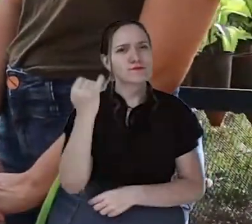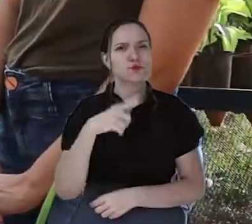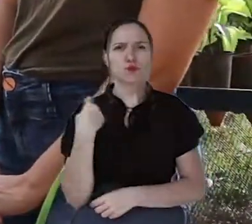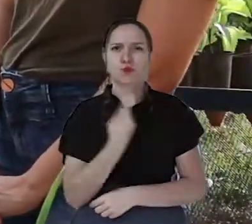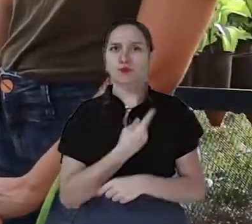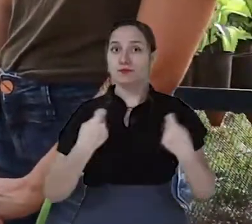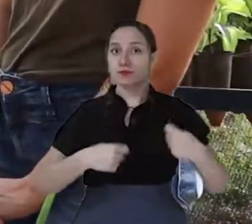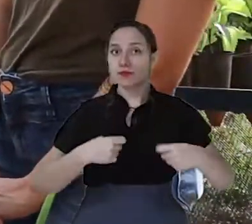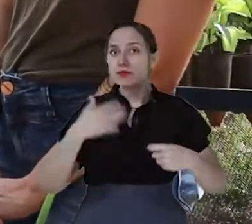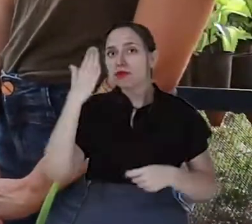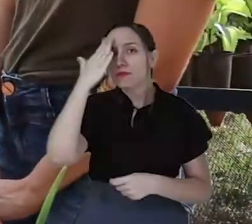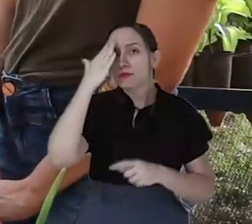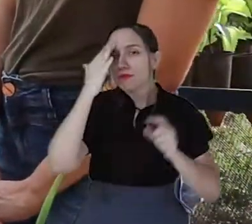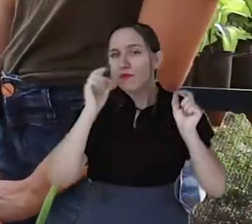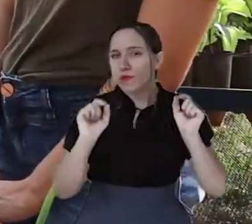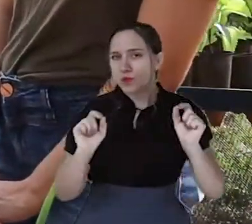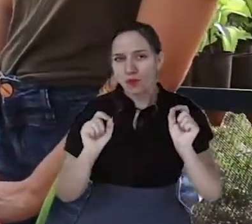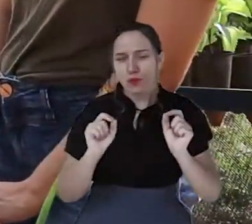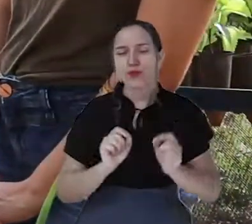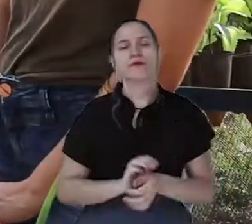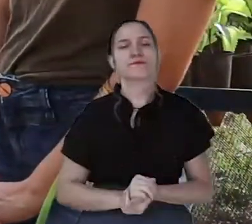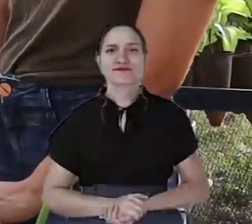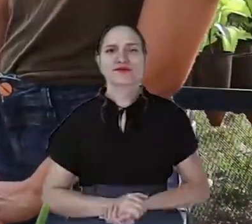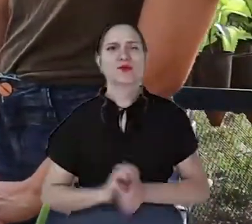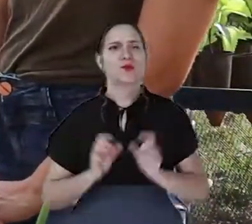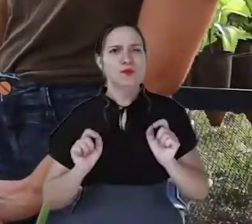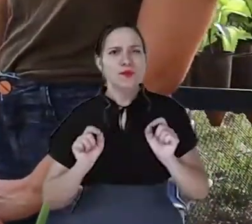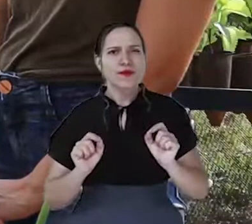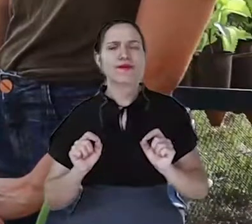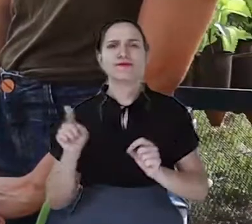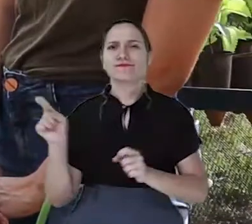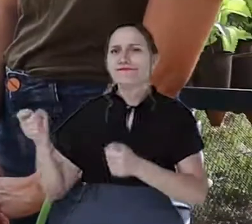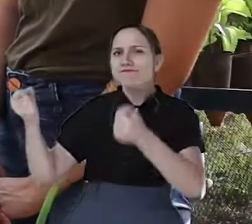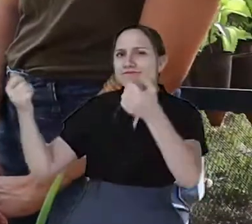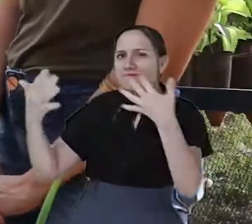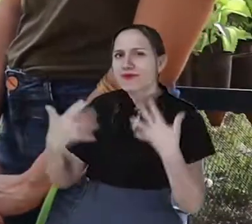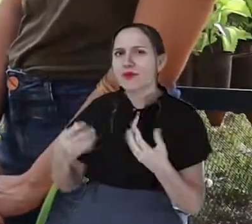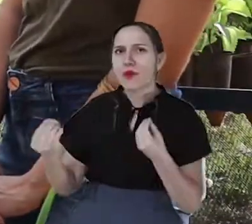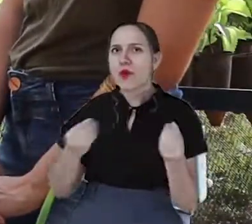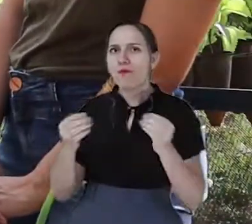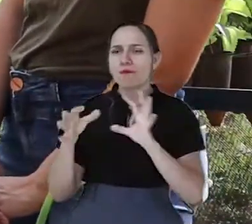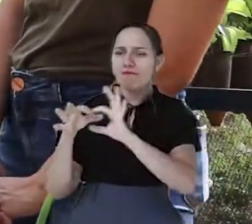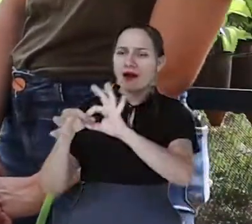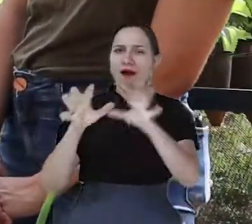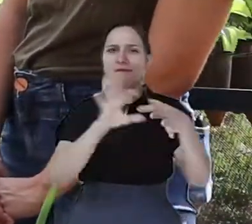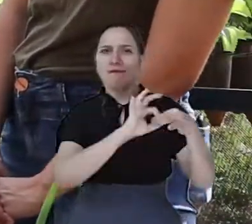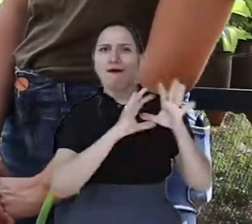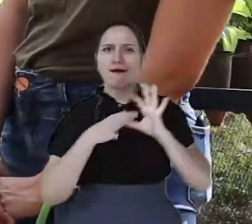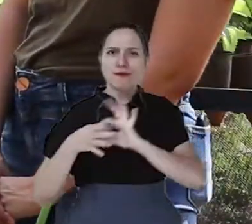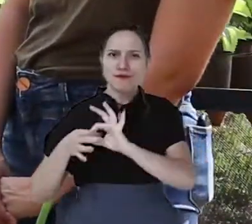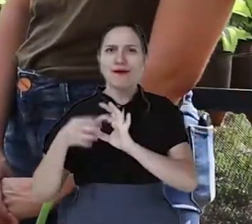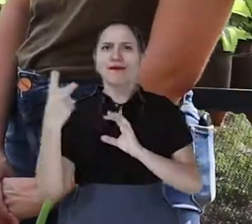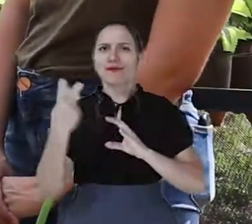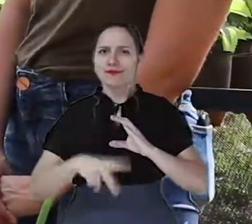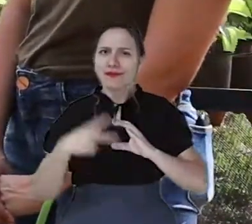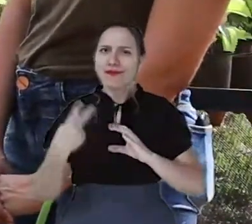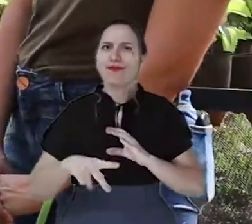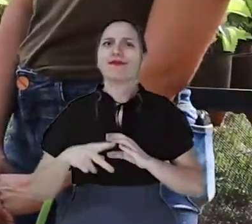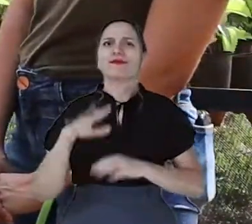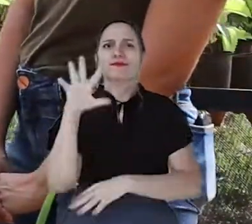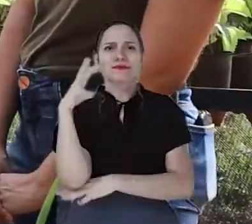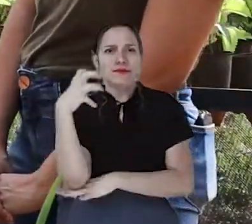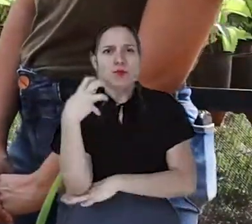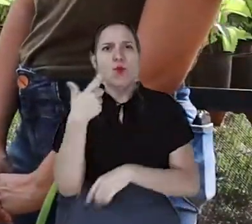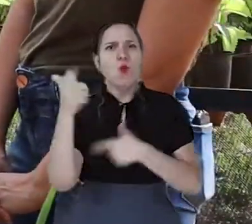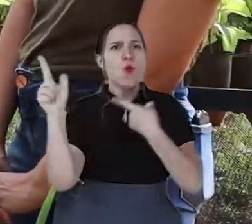em consideração, quando você fala realmente dessa conexão que o Cerrado faz com os demais biomas brasileiros, essa